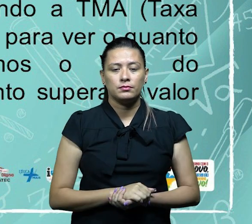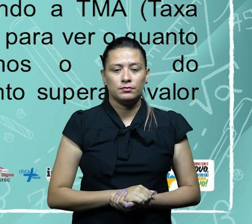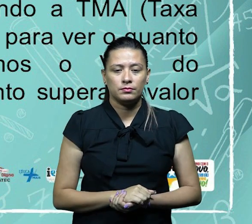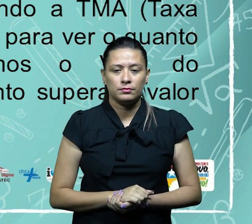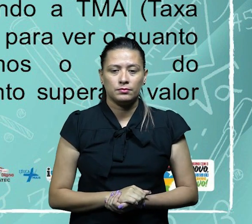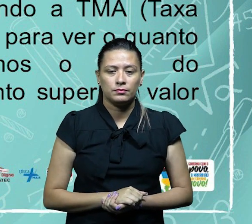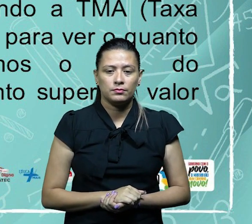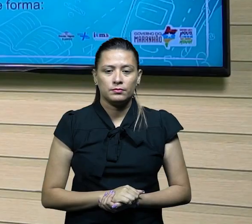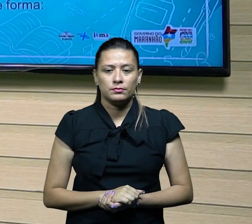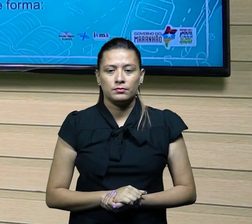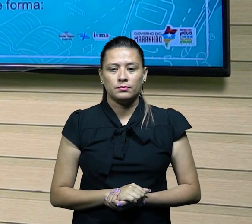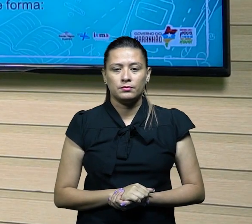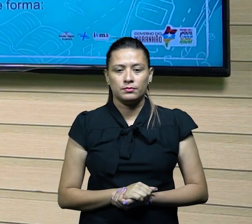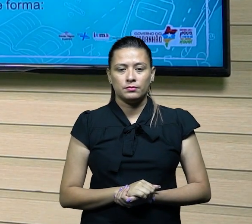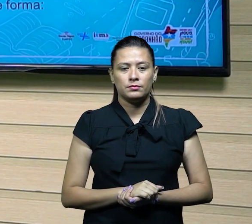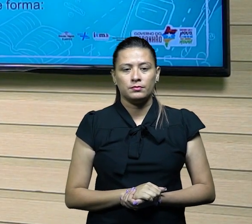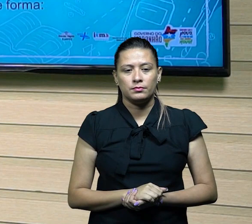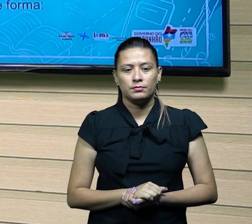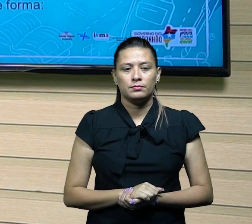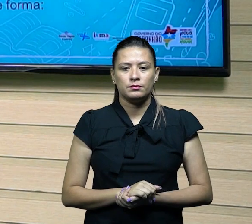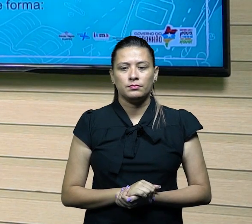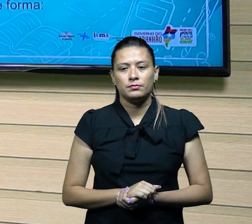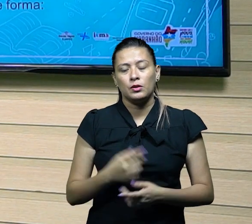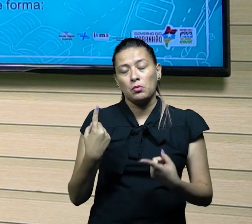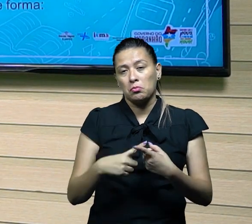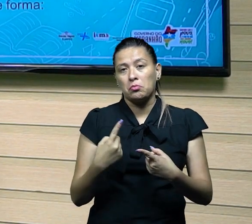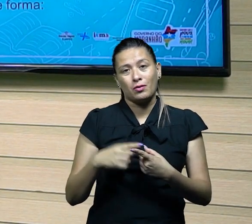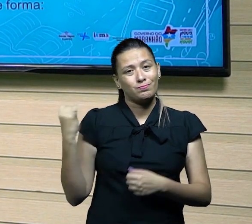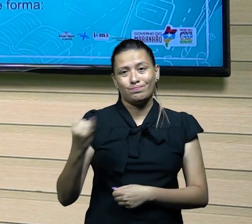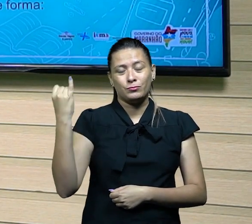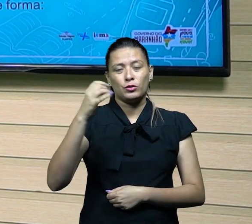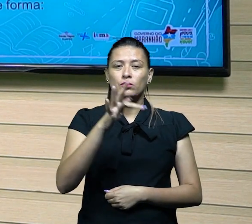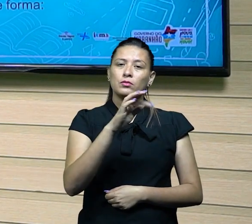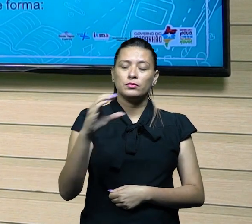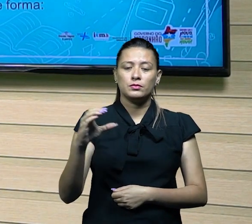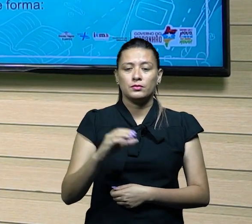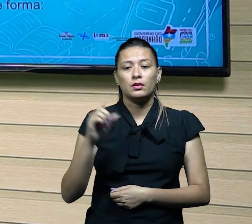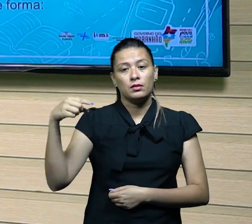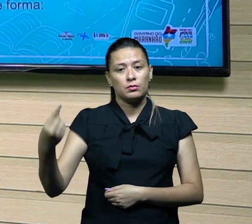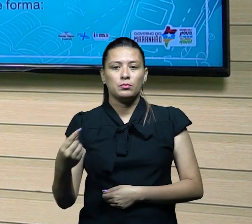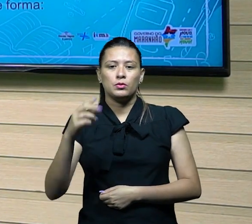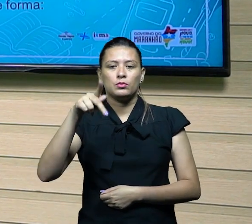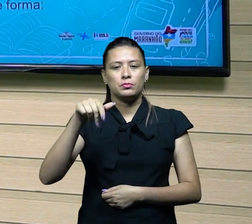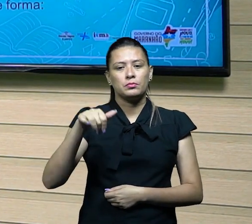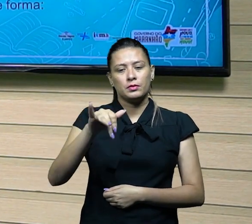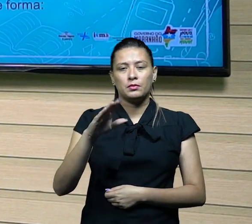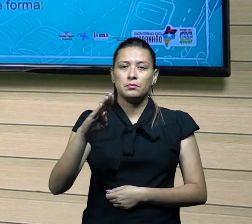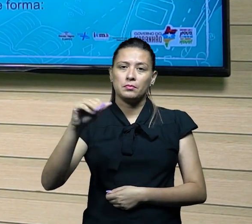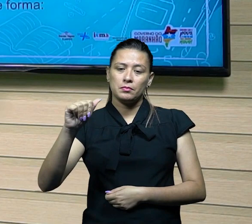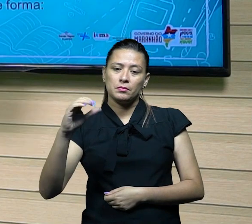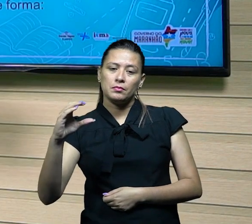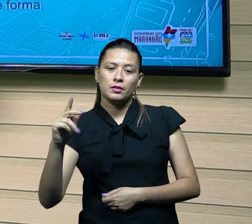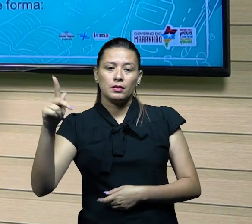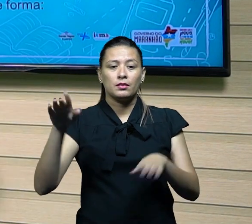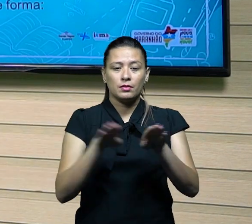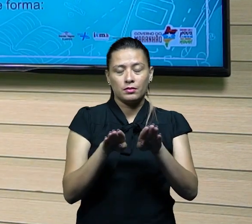líquido, ok? Como é que vai funcionar esse VPL? O que ele diz? O que ele vai calcular para a gente? Tá? Ele funciona como se trouxéssemos